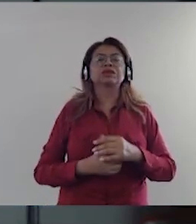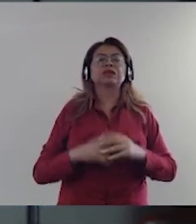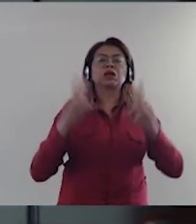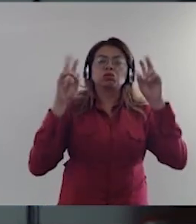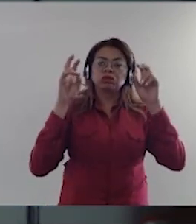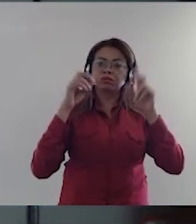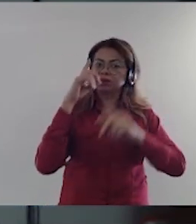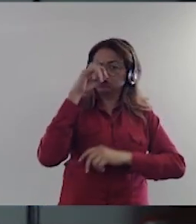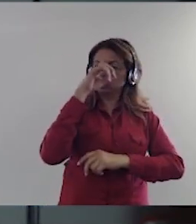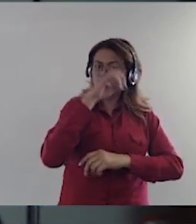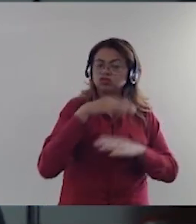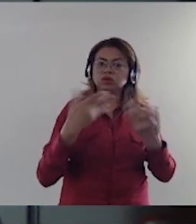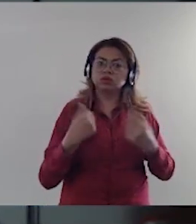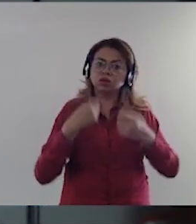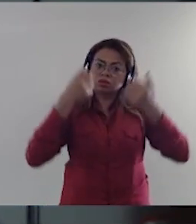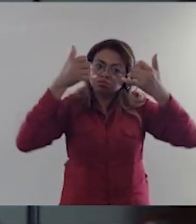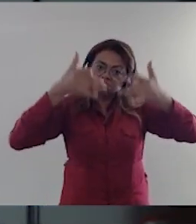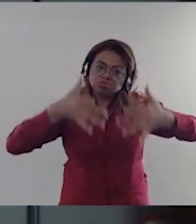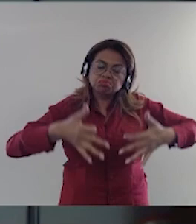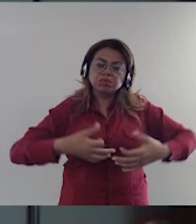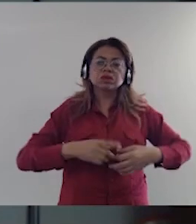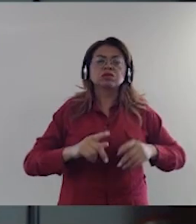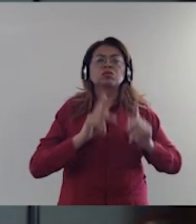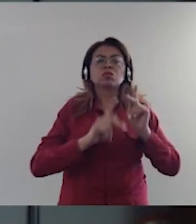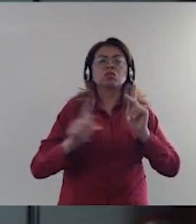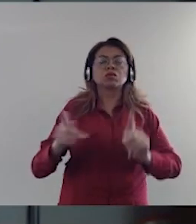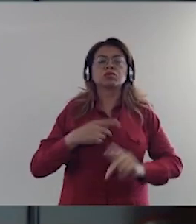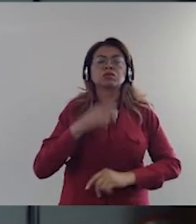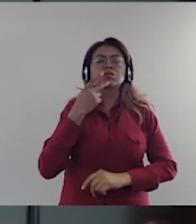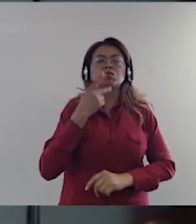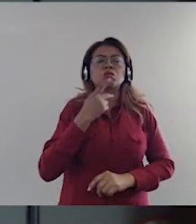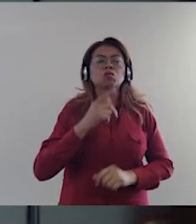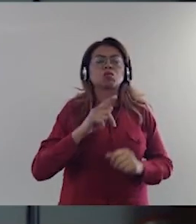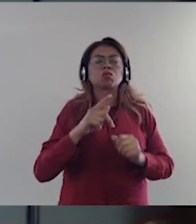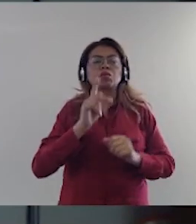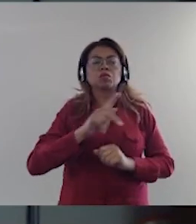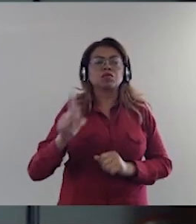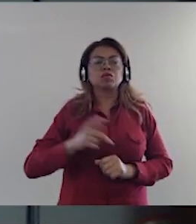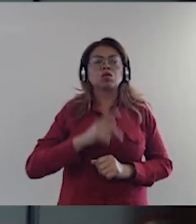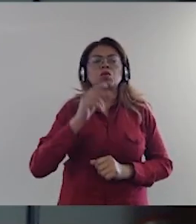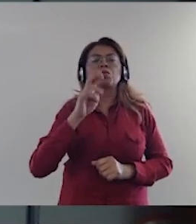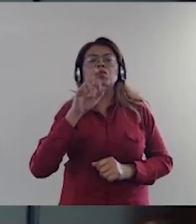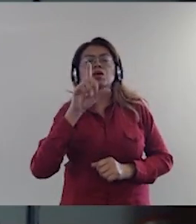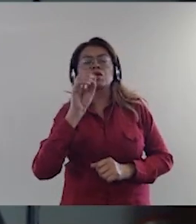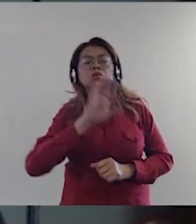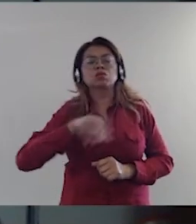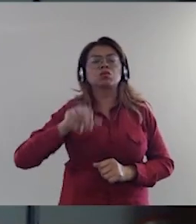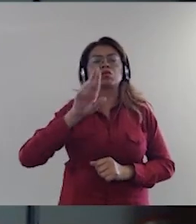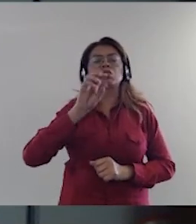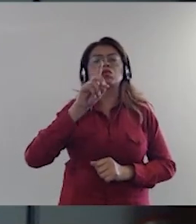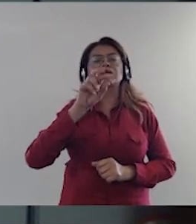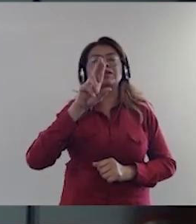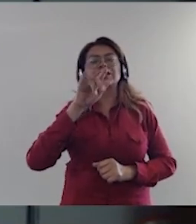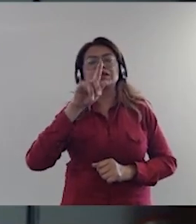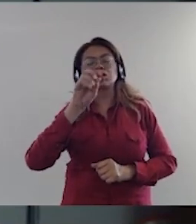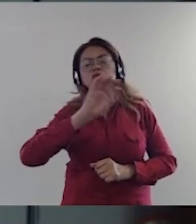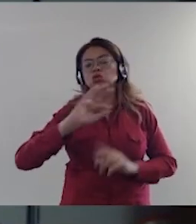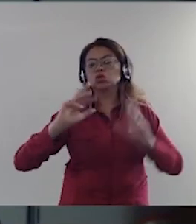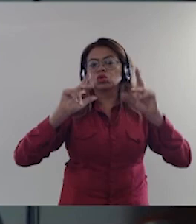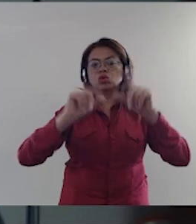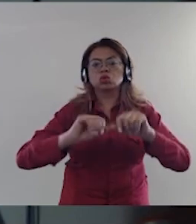tão difícil assim. Pois bem, senhores professores, professor Paulo, professor Rodrigo, professor Venceslau e todos que nos